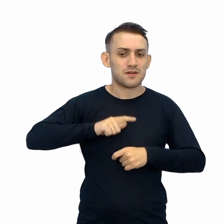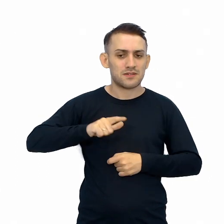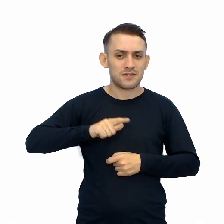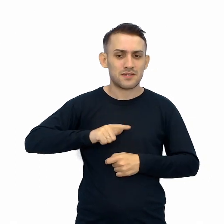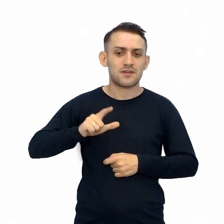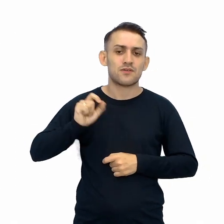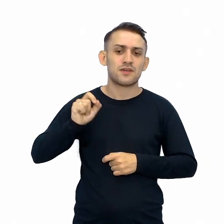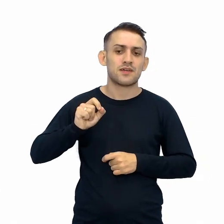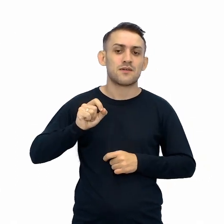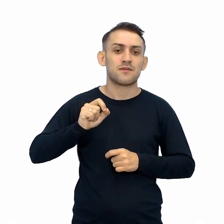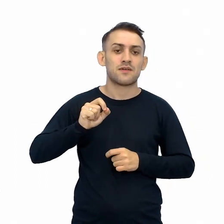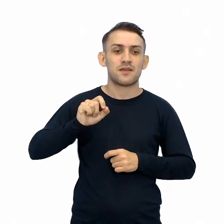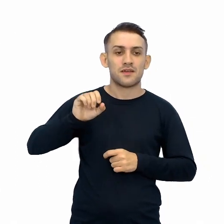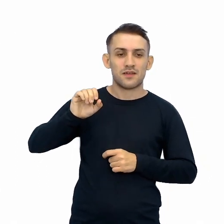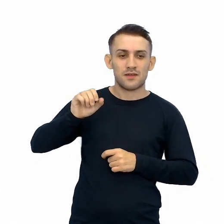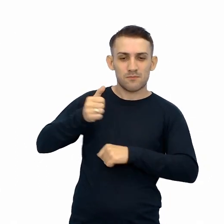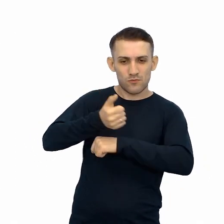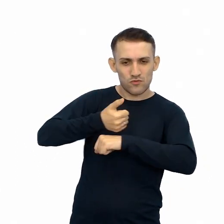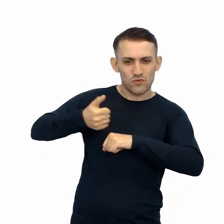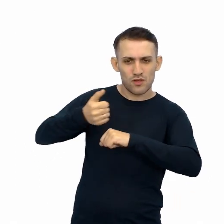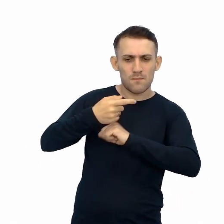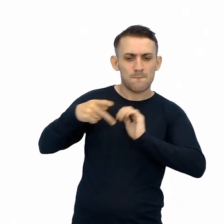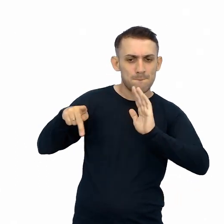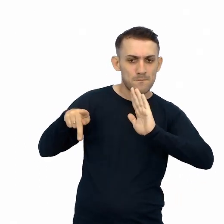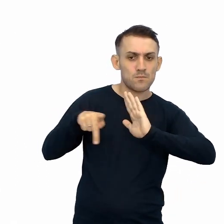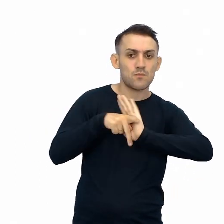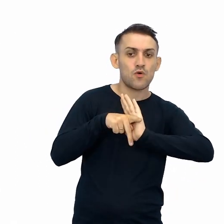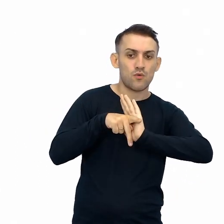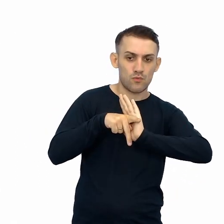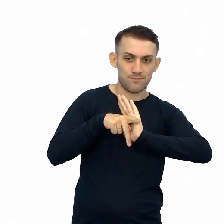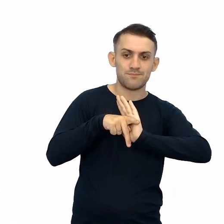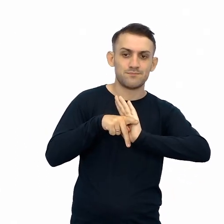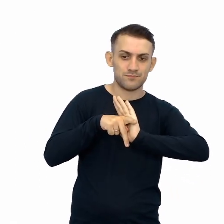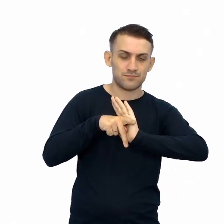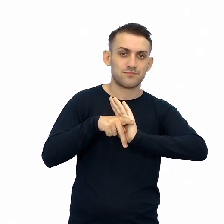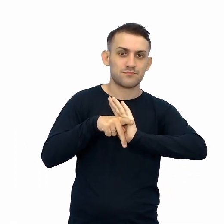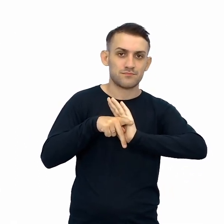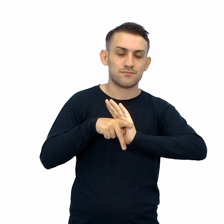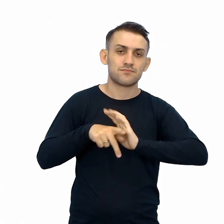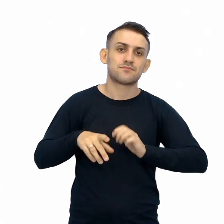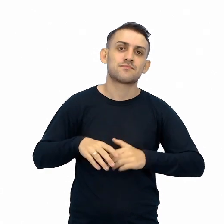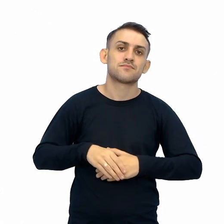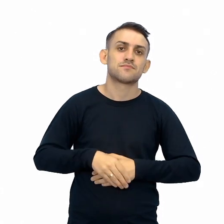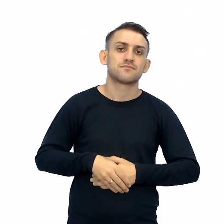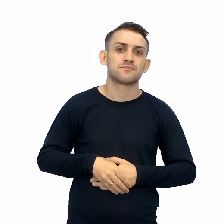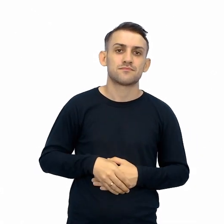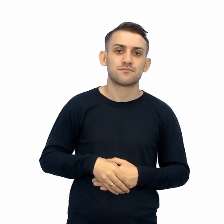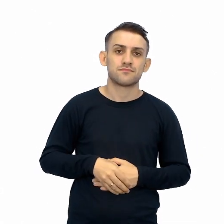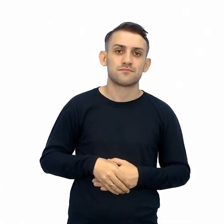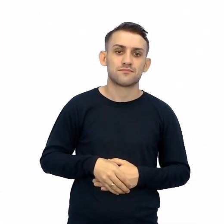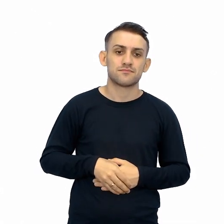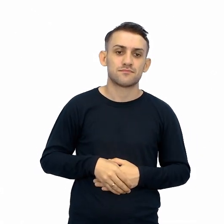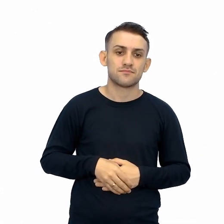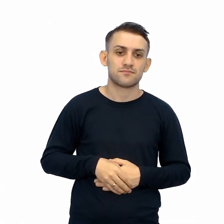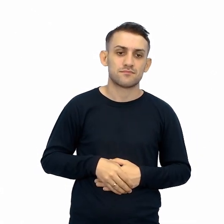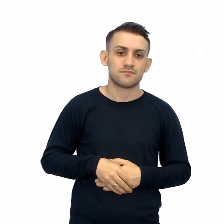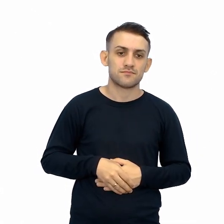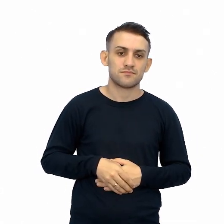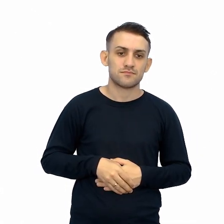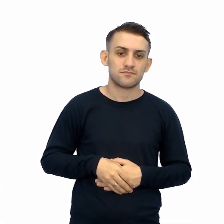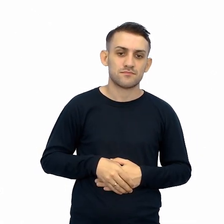interlocutores bastante específicos